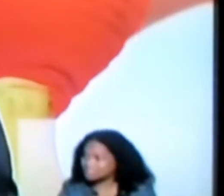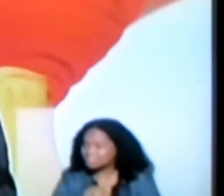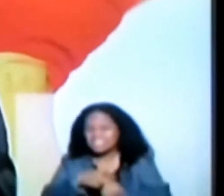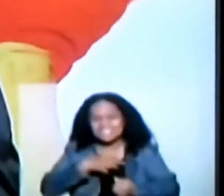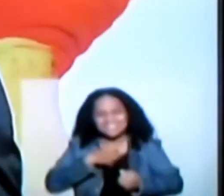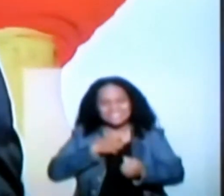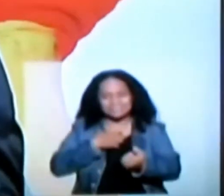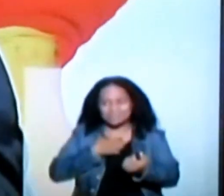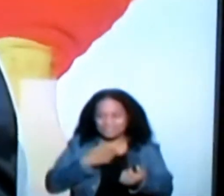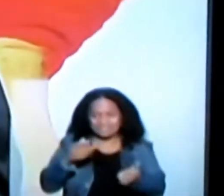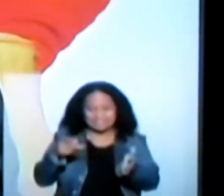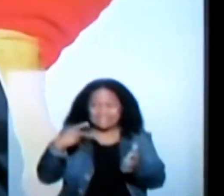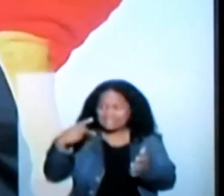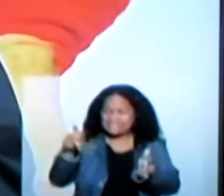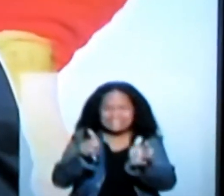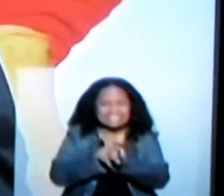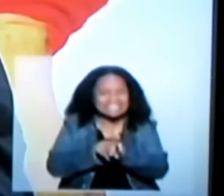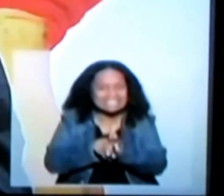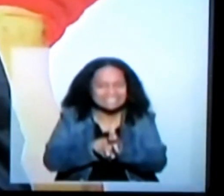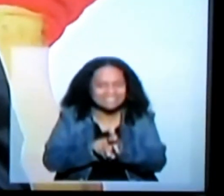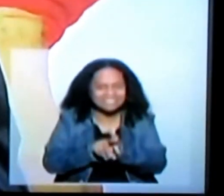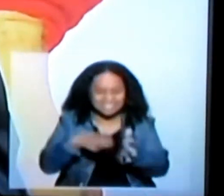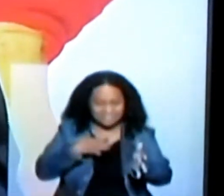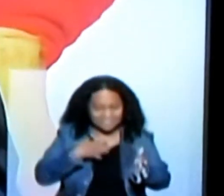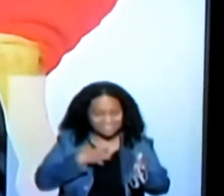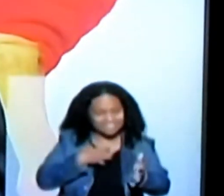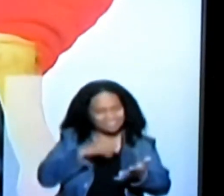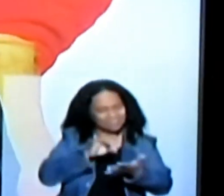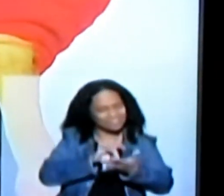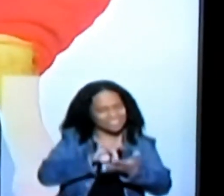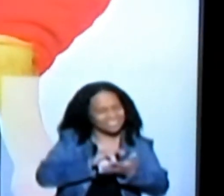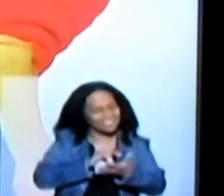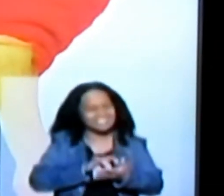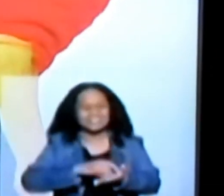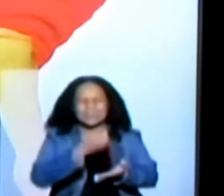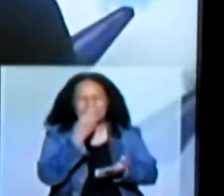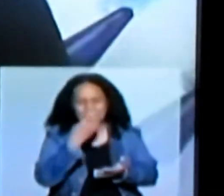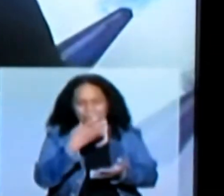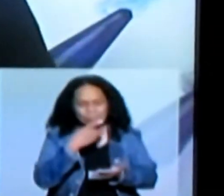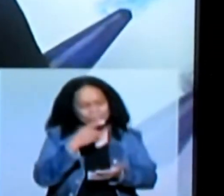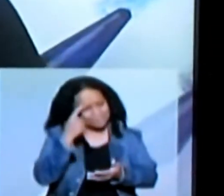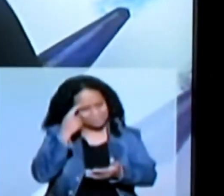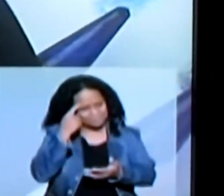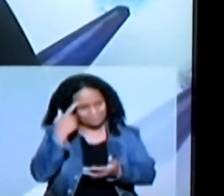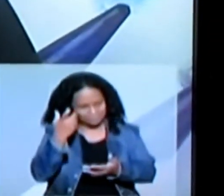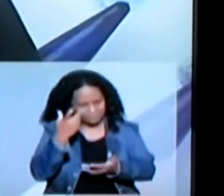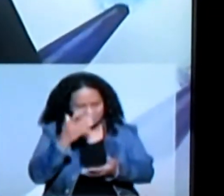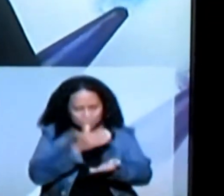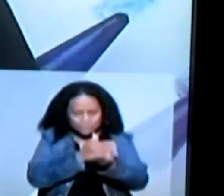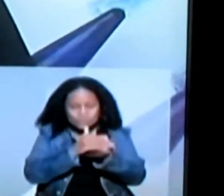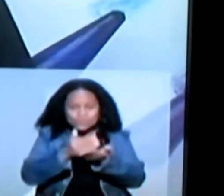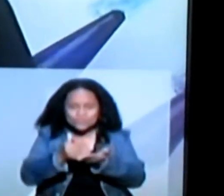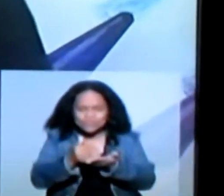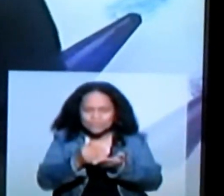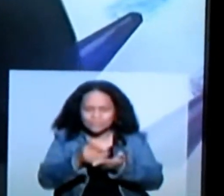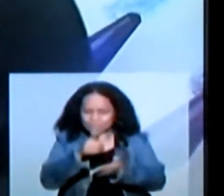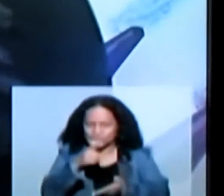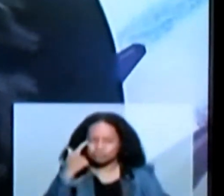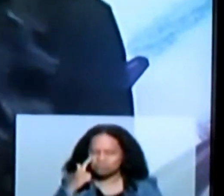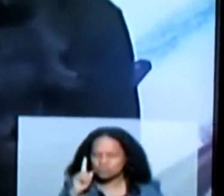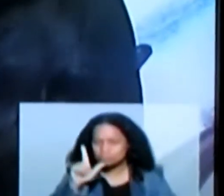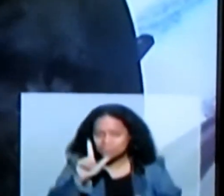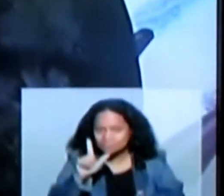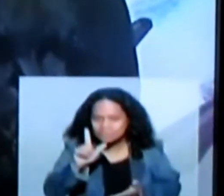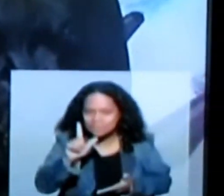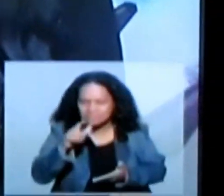parceria. Eles sentem como se fosse deles, assim, sabe? É muito bacana. Vocês imaginavam, quando vocês começaram, vocês